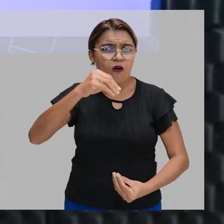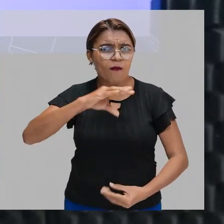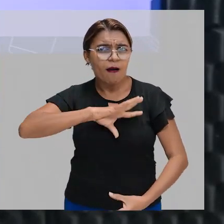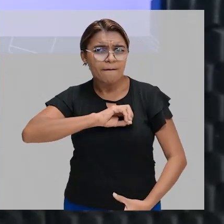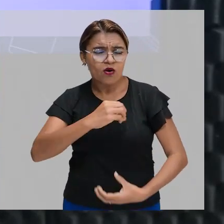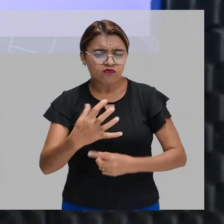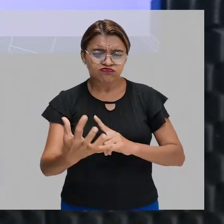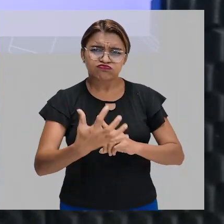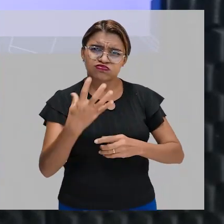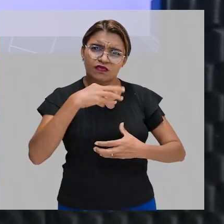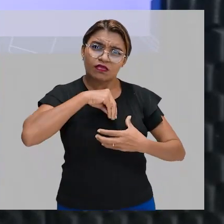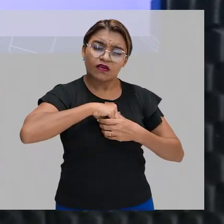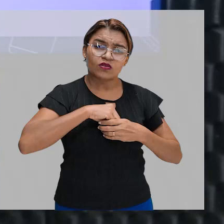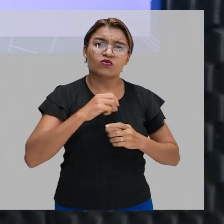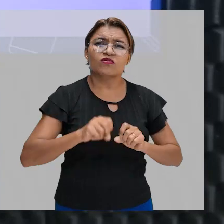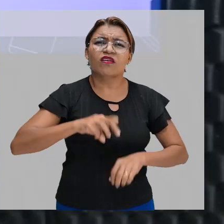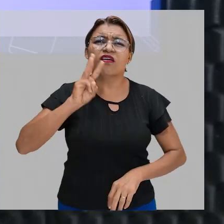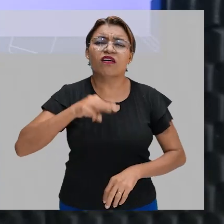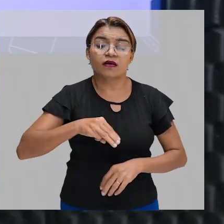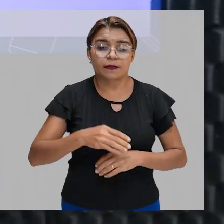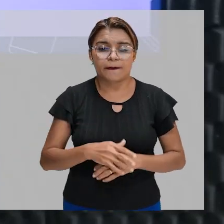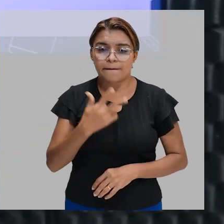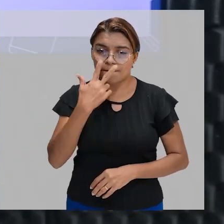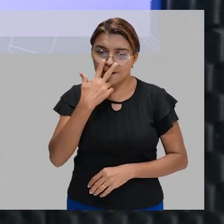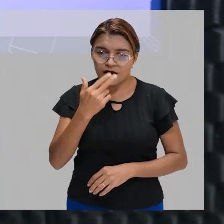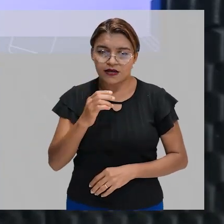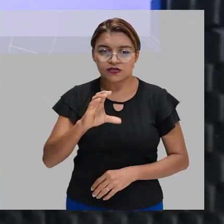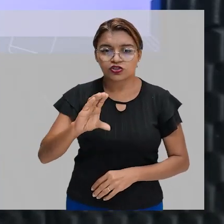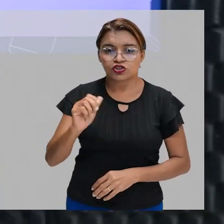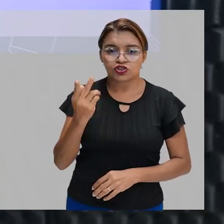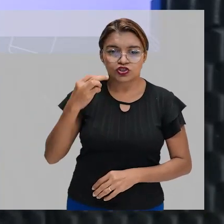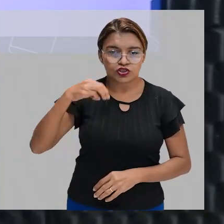aí ele faz a comparação do amor como chama